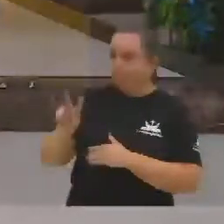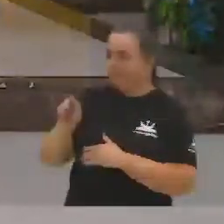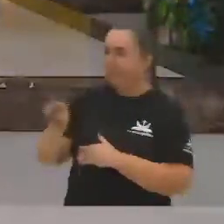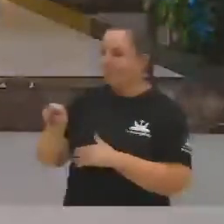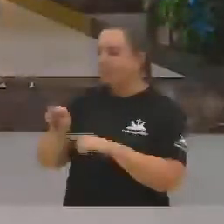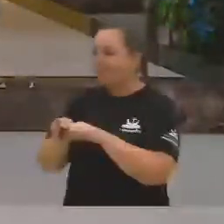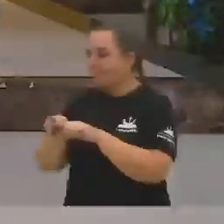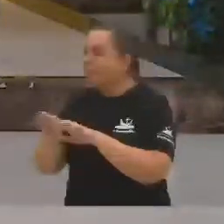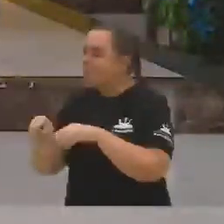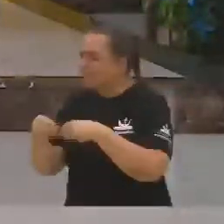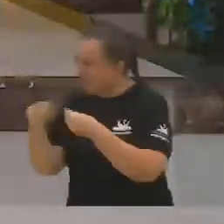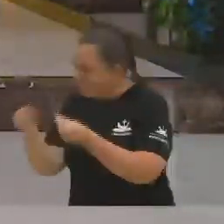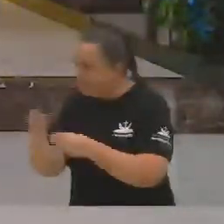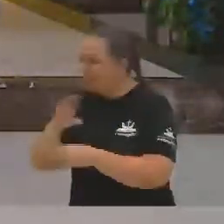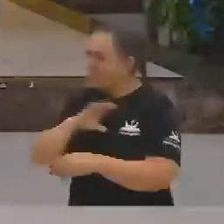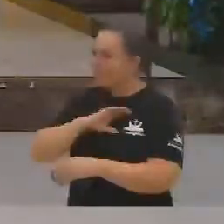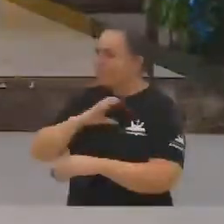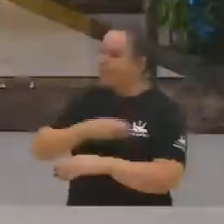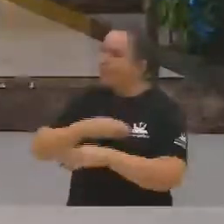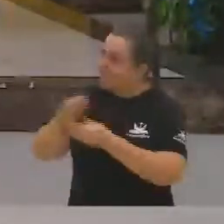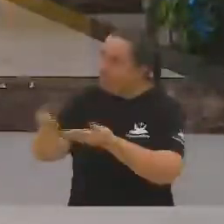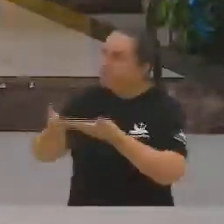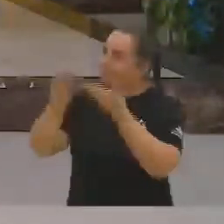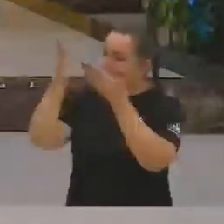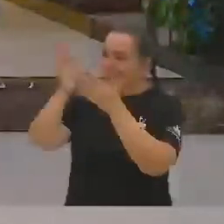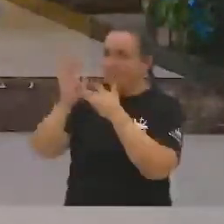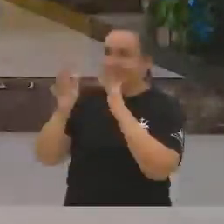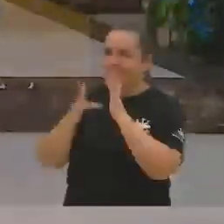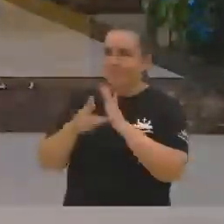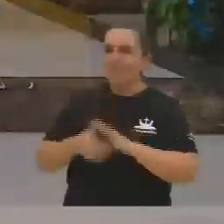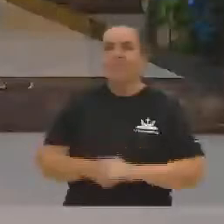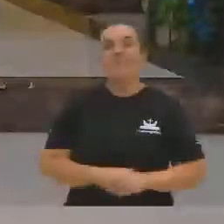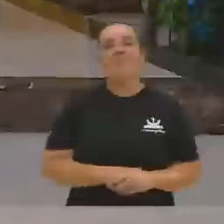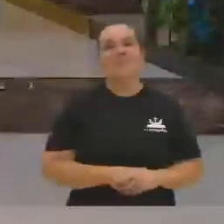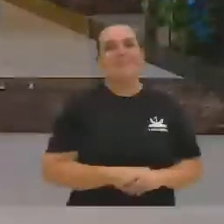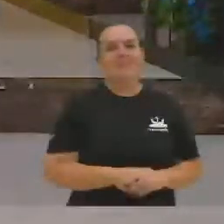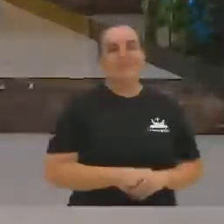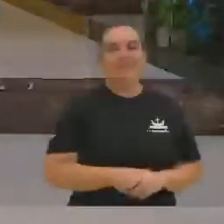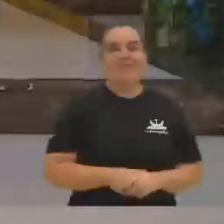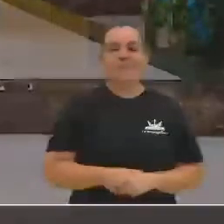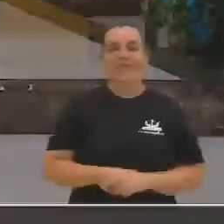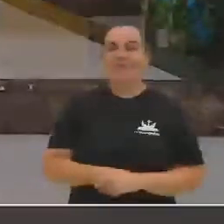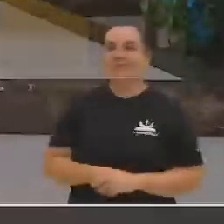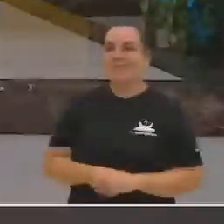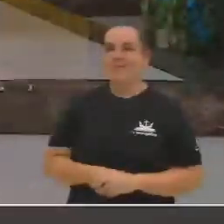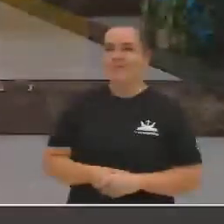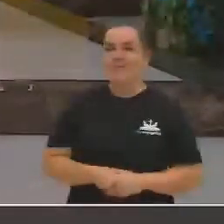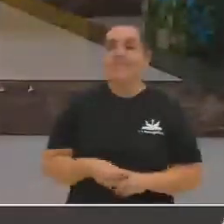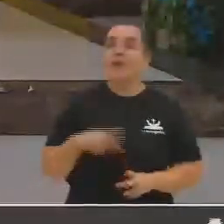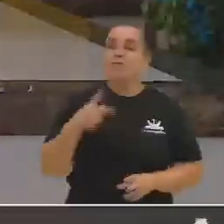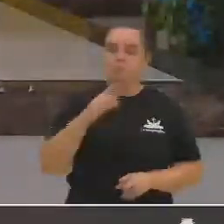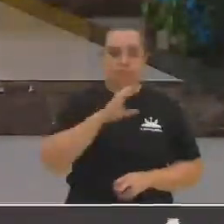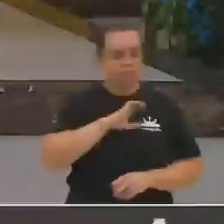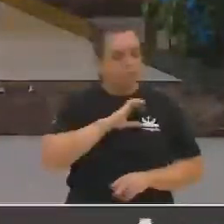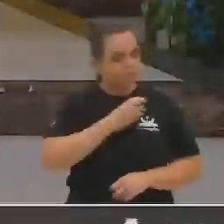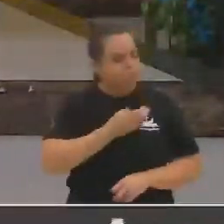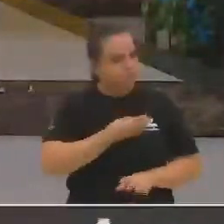ele, dê a sua conversão para Jesus. Olha isso, olhe para ele e diga isso. A sua